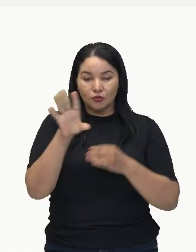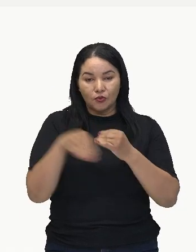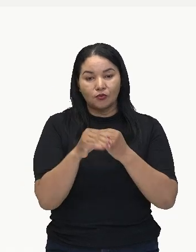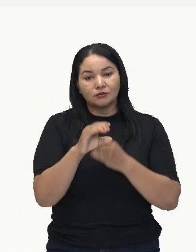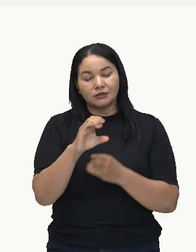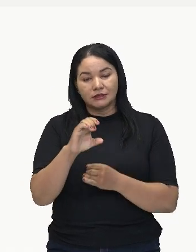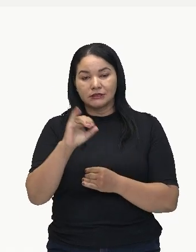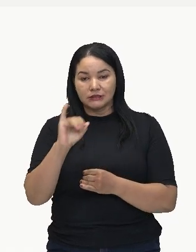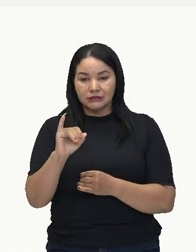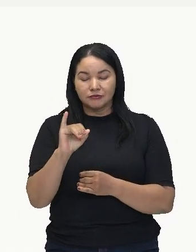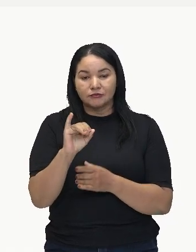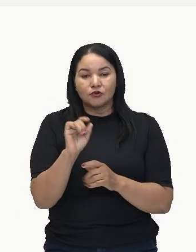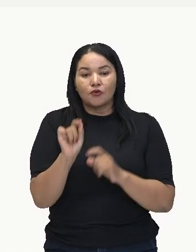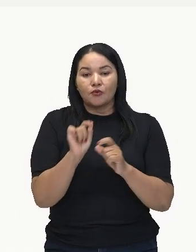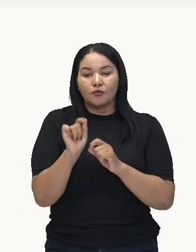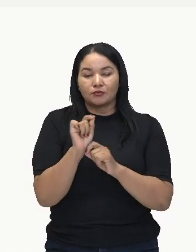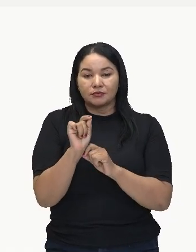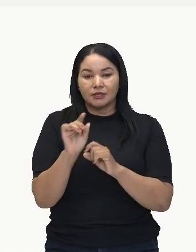direto